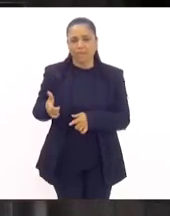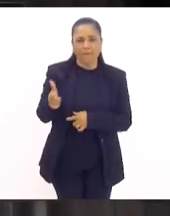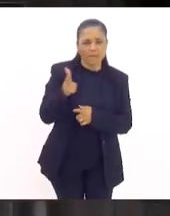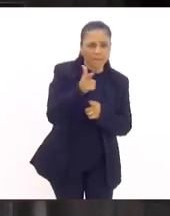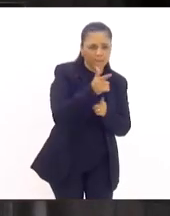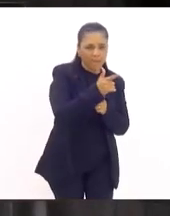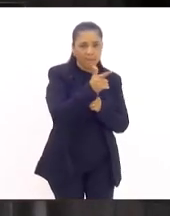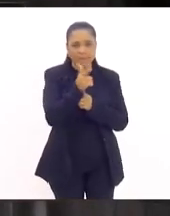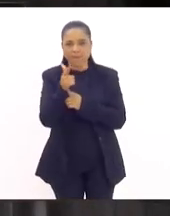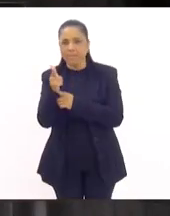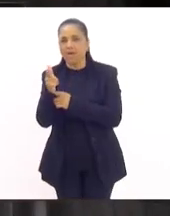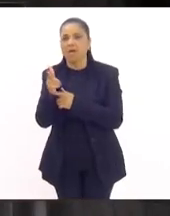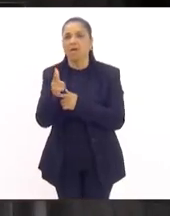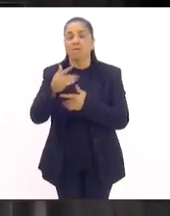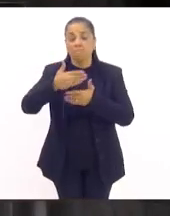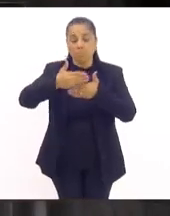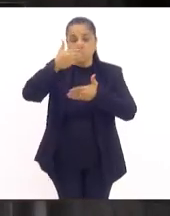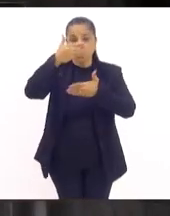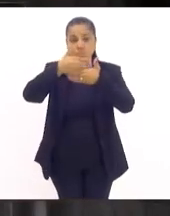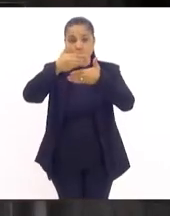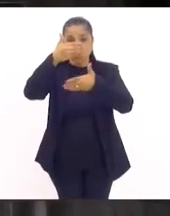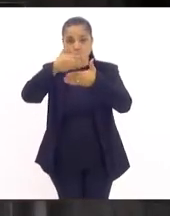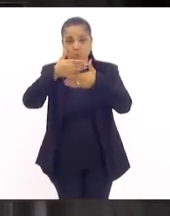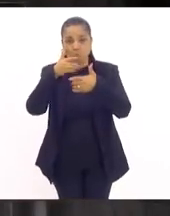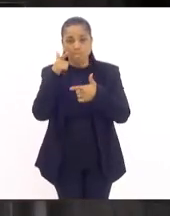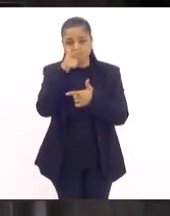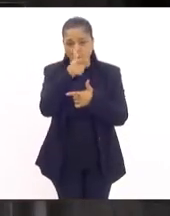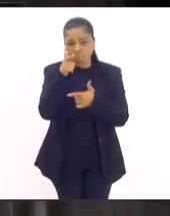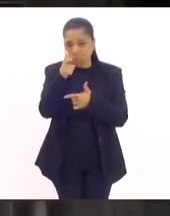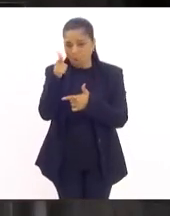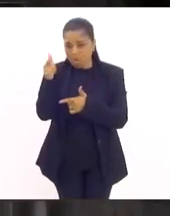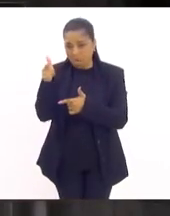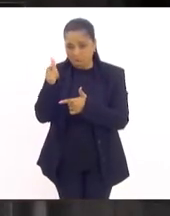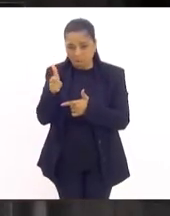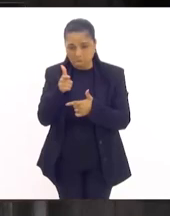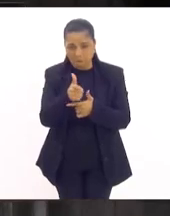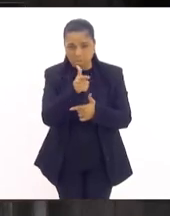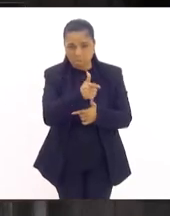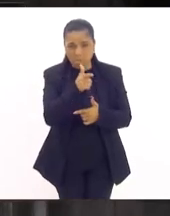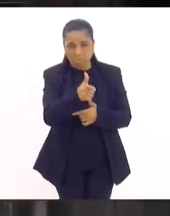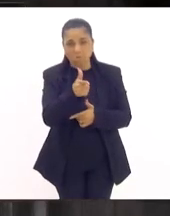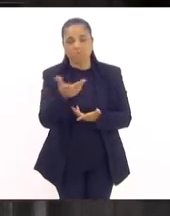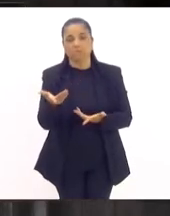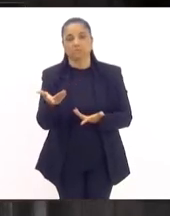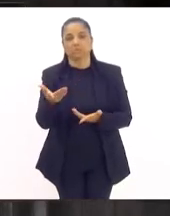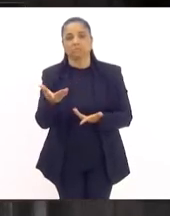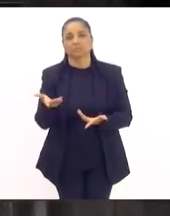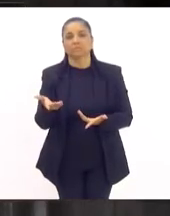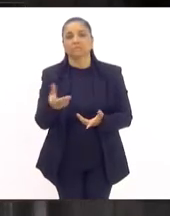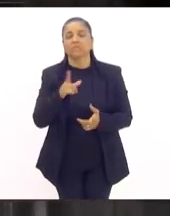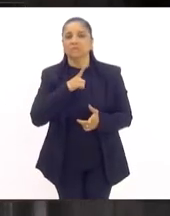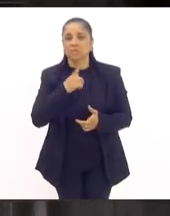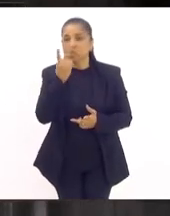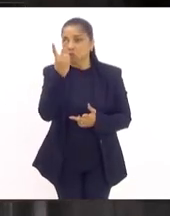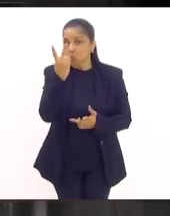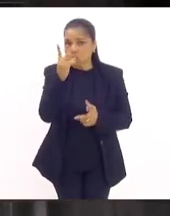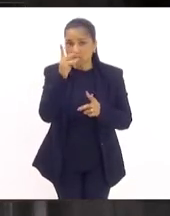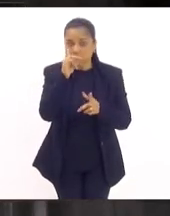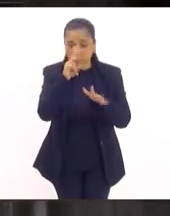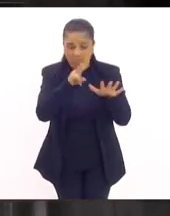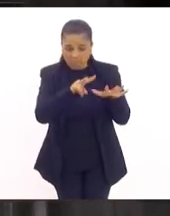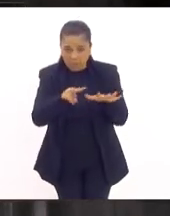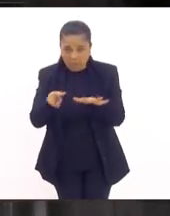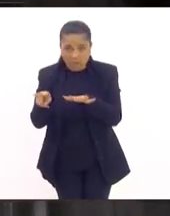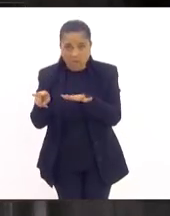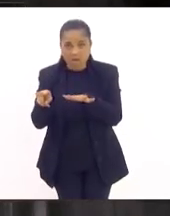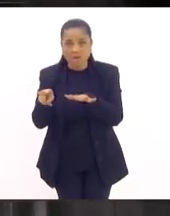com escolas que têm seus muros cravejados por tiros de bala. E nas últimas 2 semanas, depois que